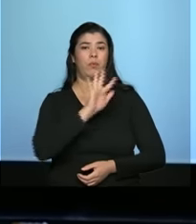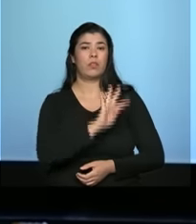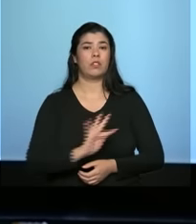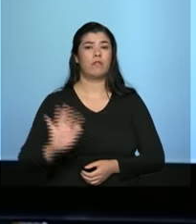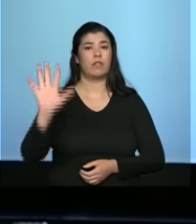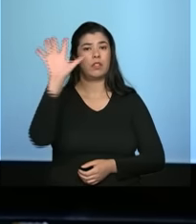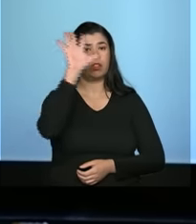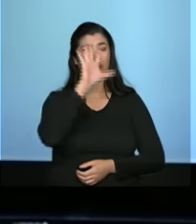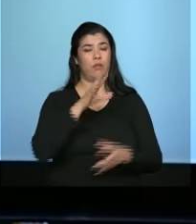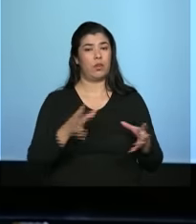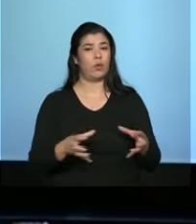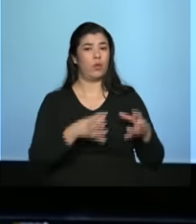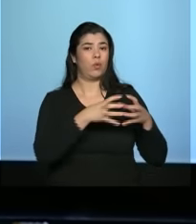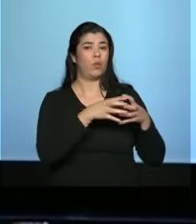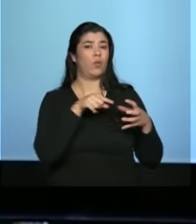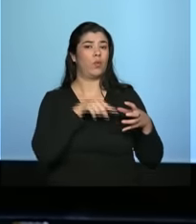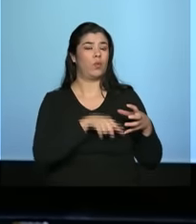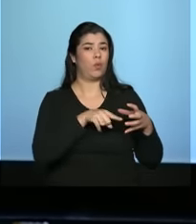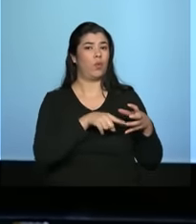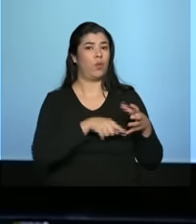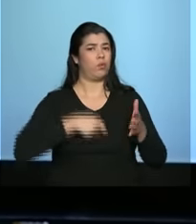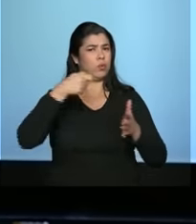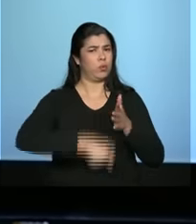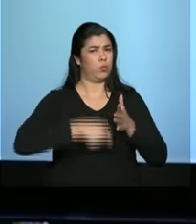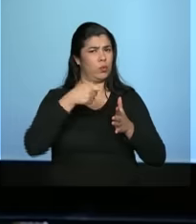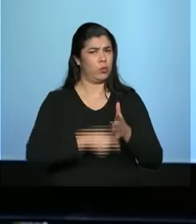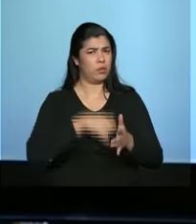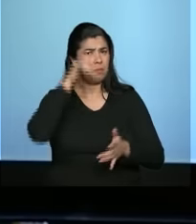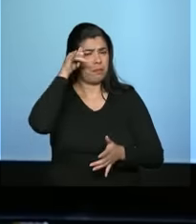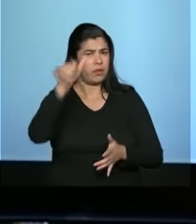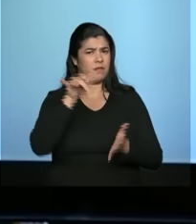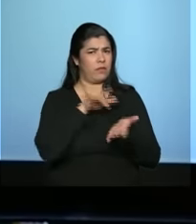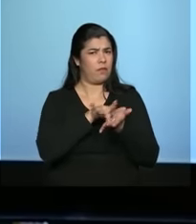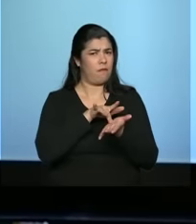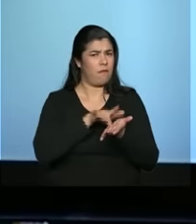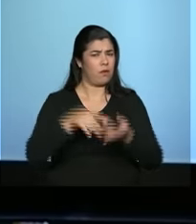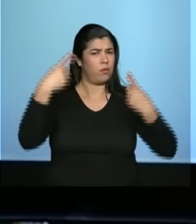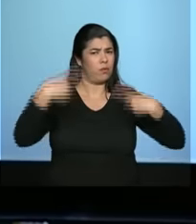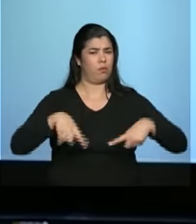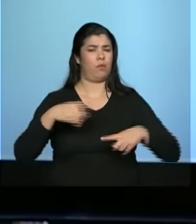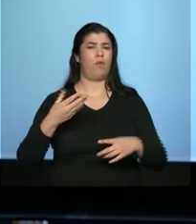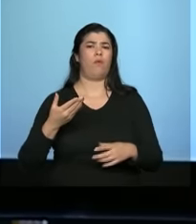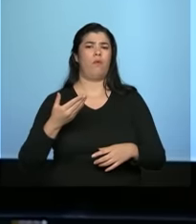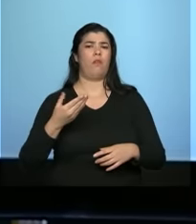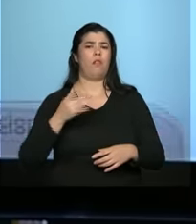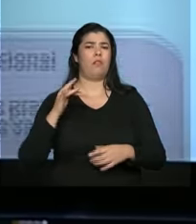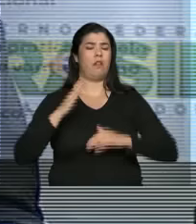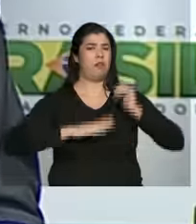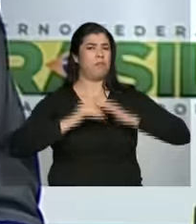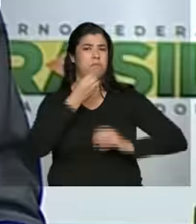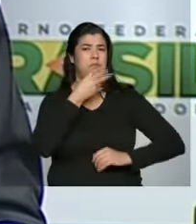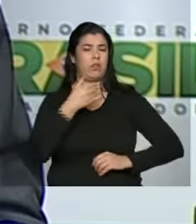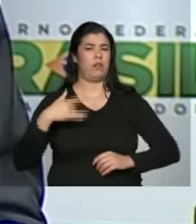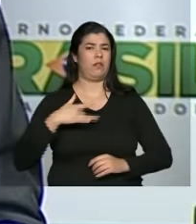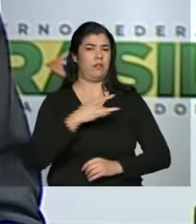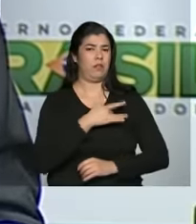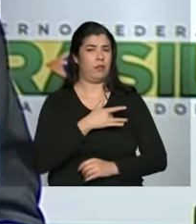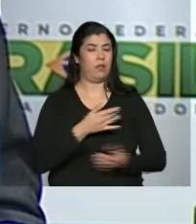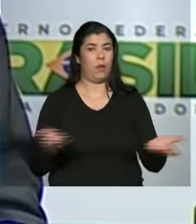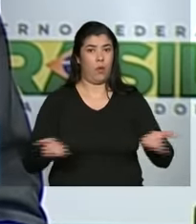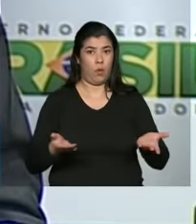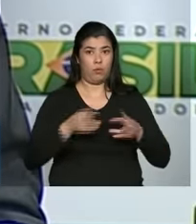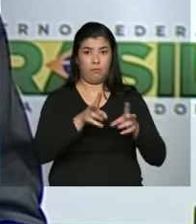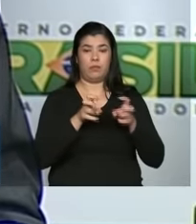uma divisão especial de combate a fraude e crimes contra a saúde reconhecendo eh que hoje